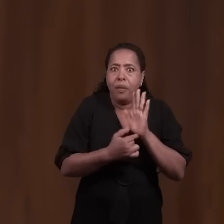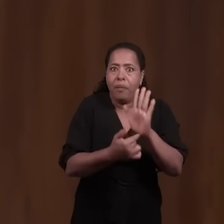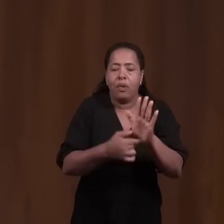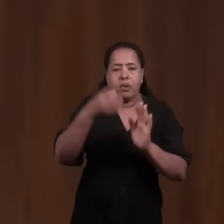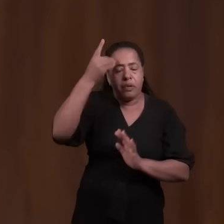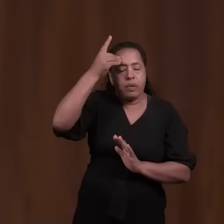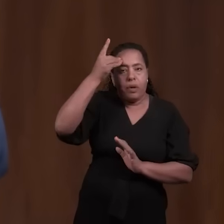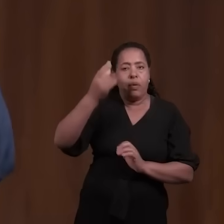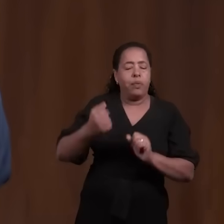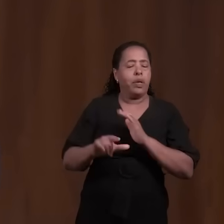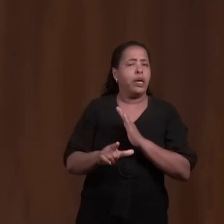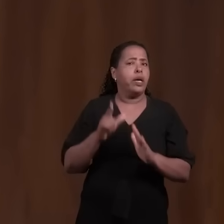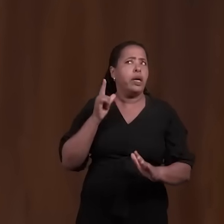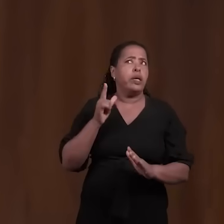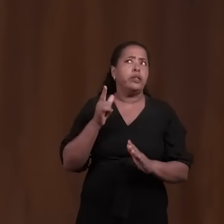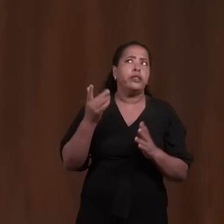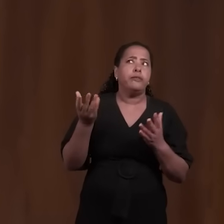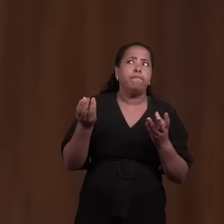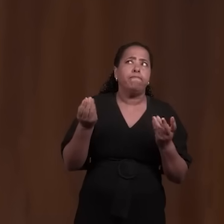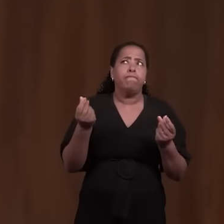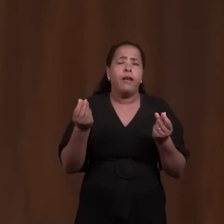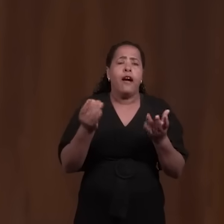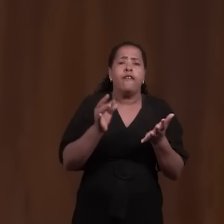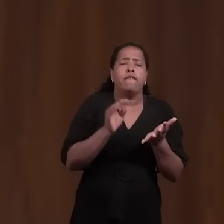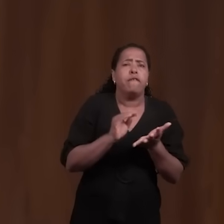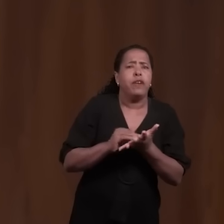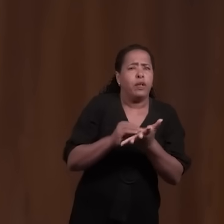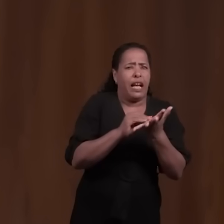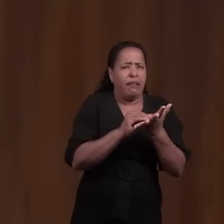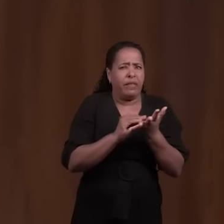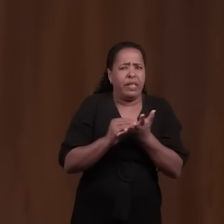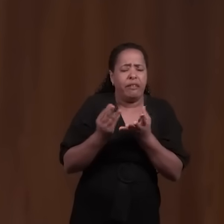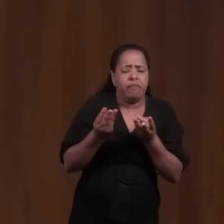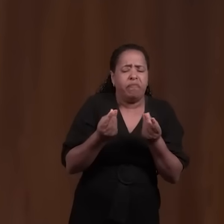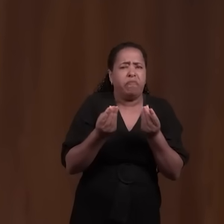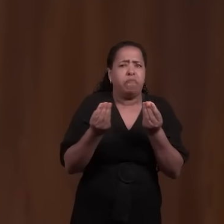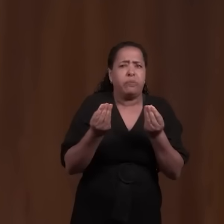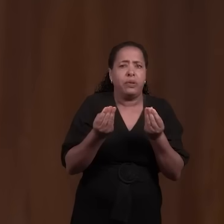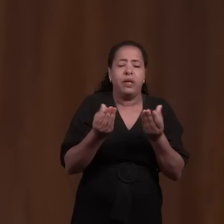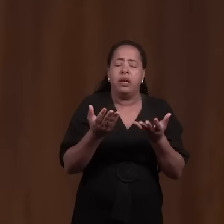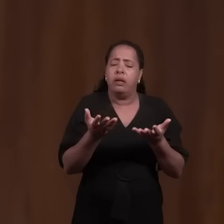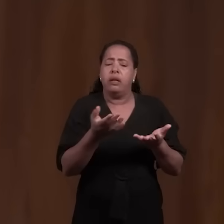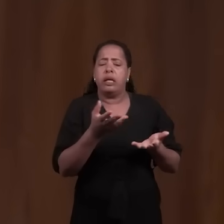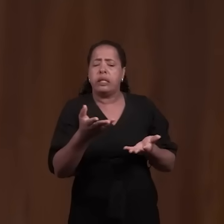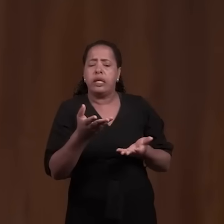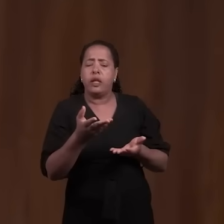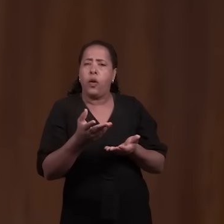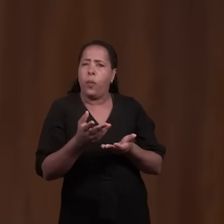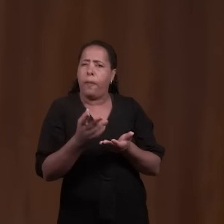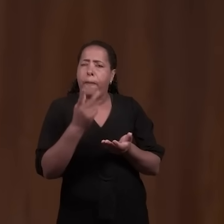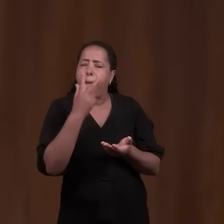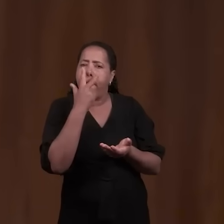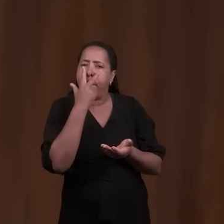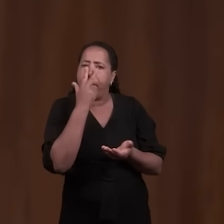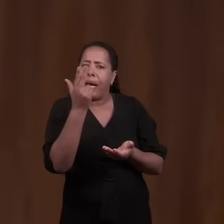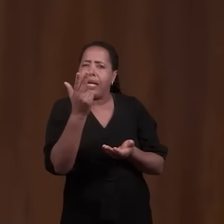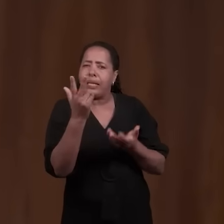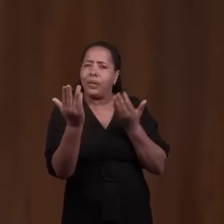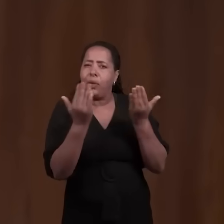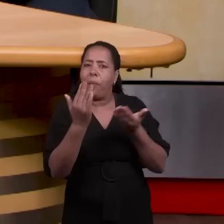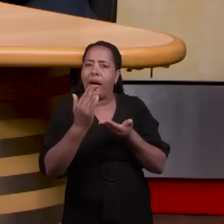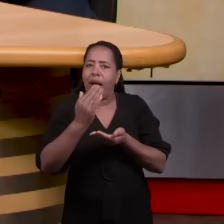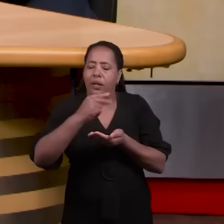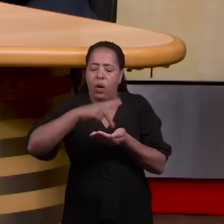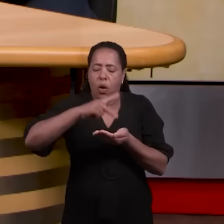do jeito que ela veio? Ela veio no, como diz assim, precisava ser uma pedra preciosa que precisava ser